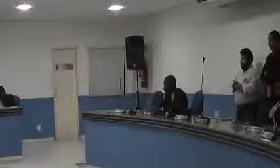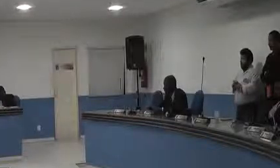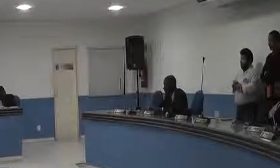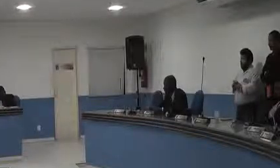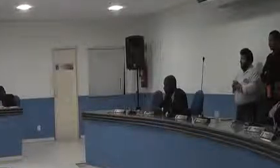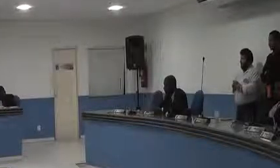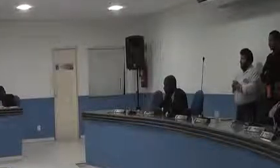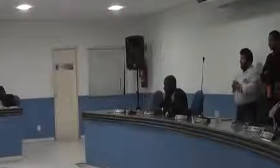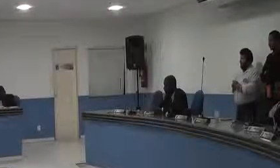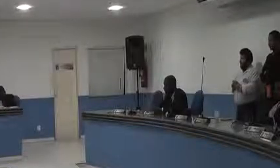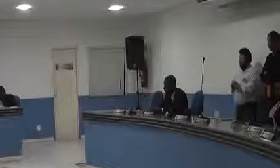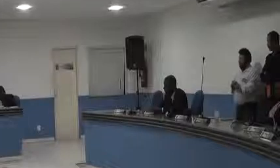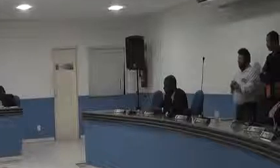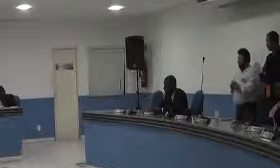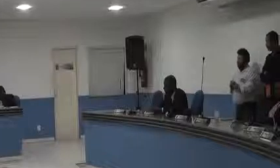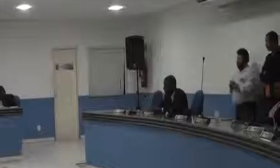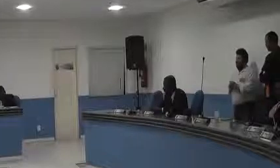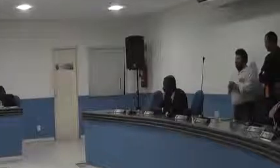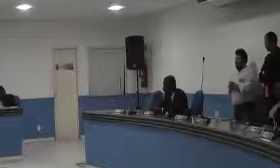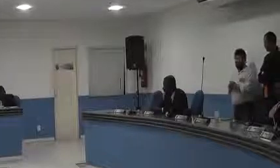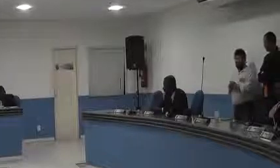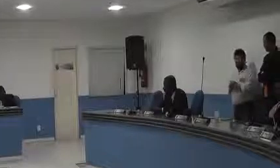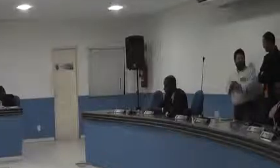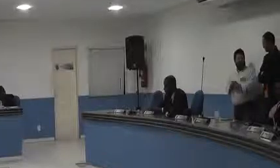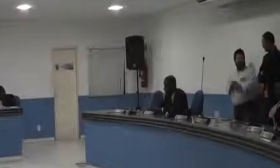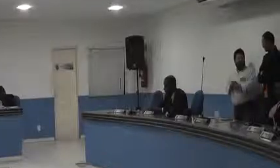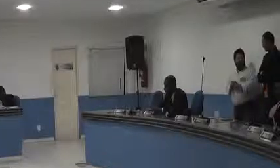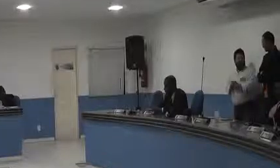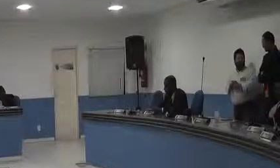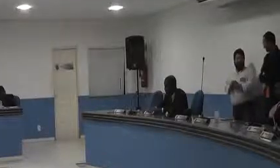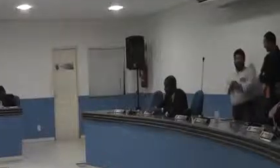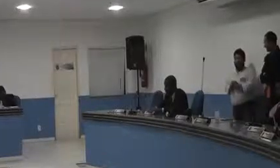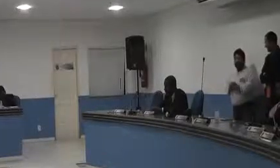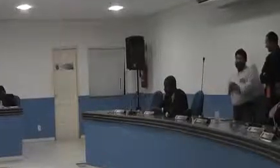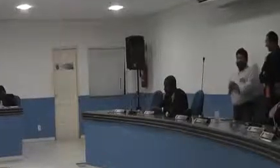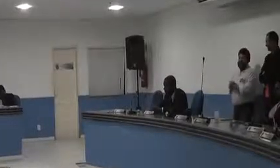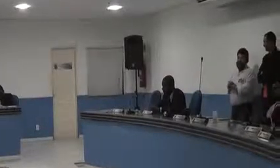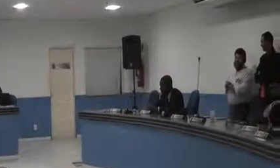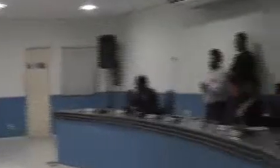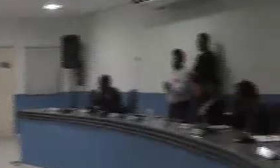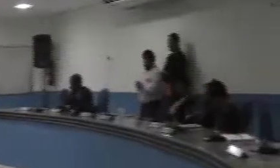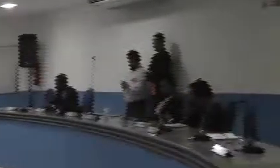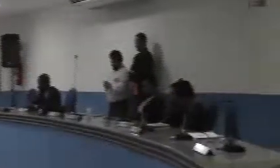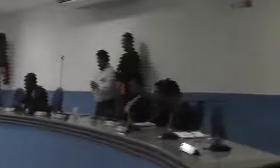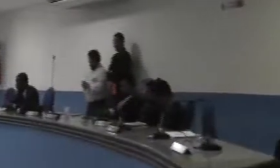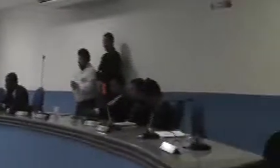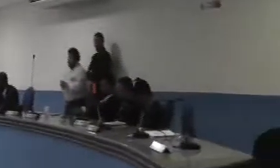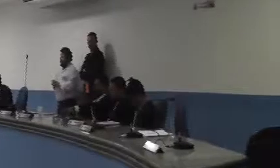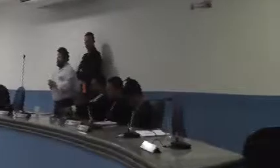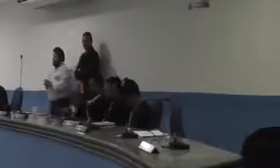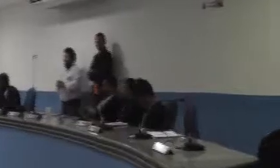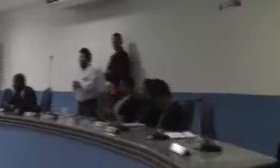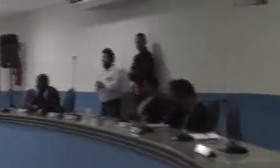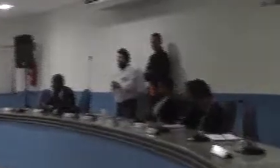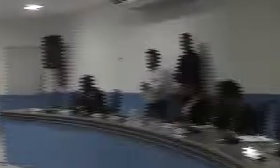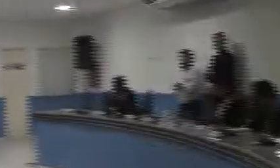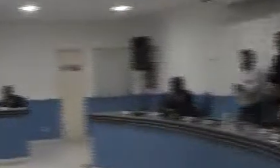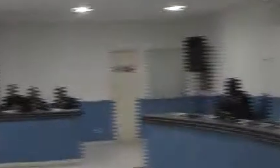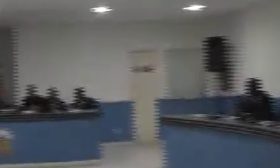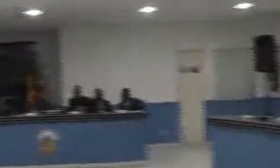Em discussão, projeto da LDO. Em votação, em bloco. Vereadores que aprovam, permaneçam por onde se